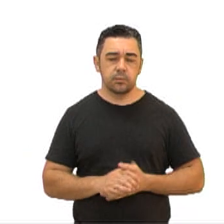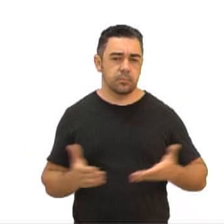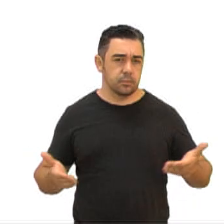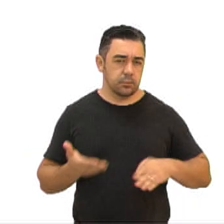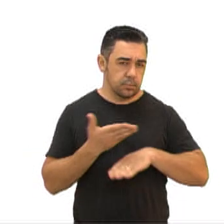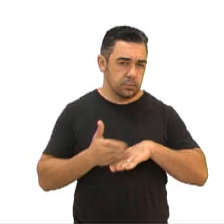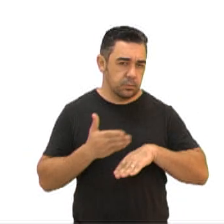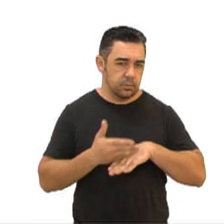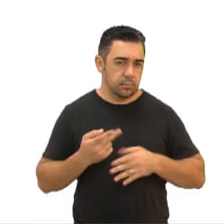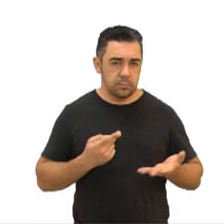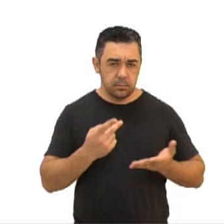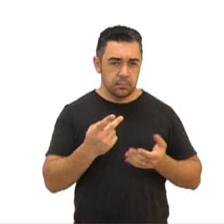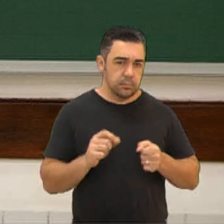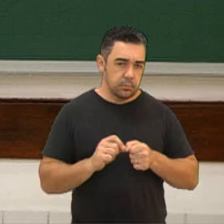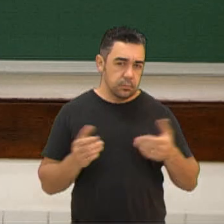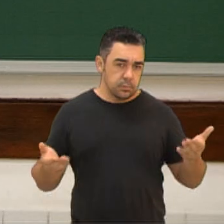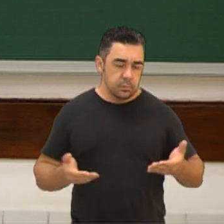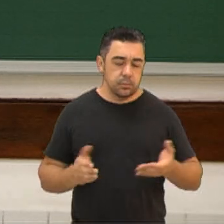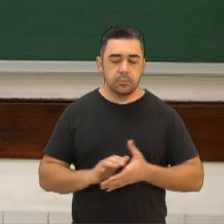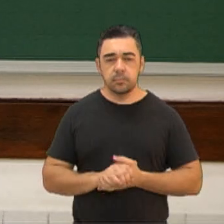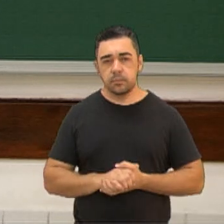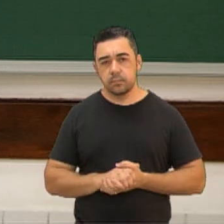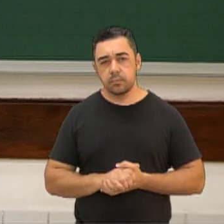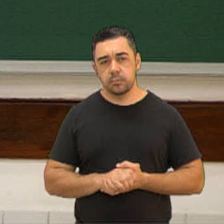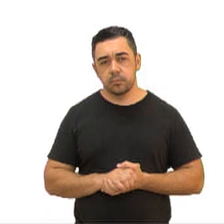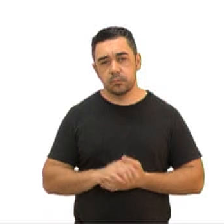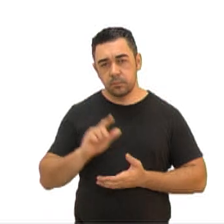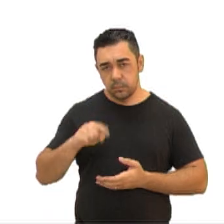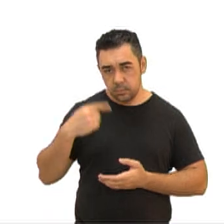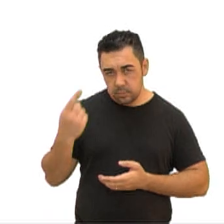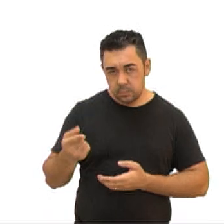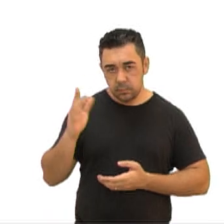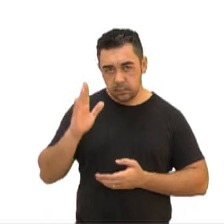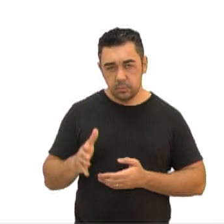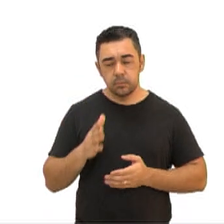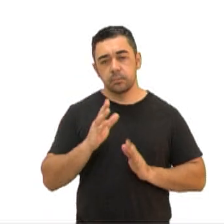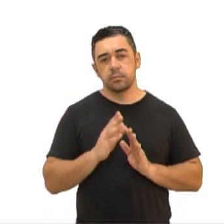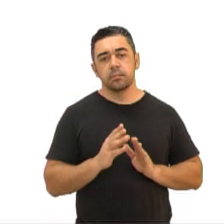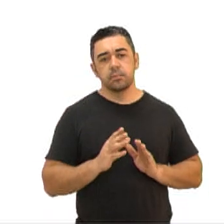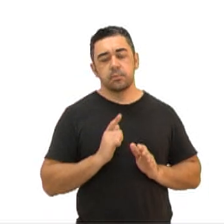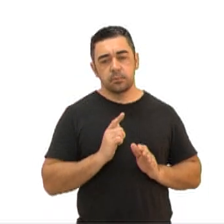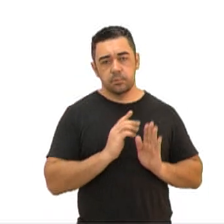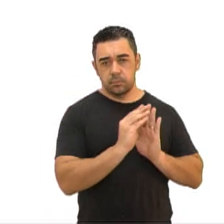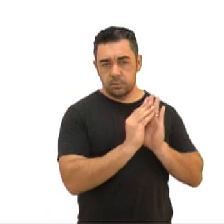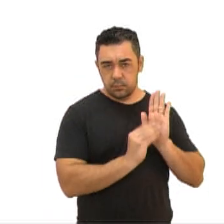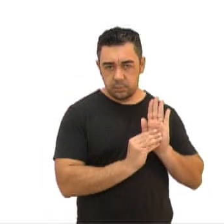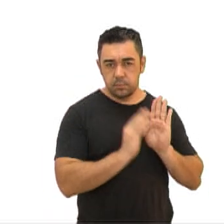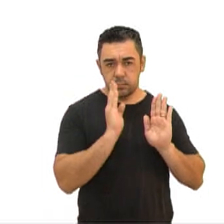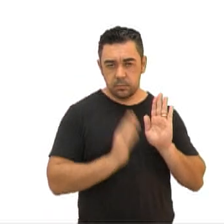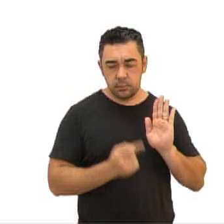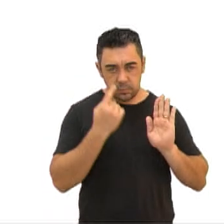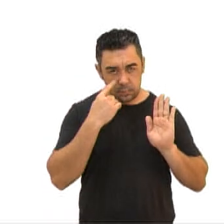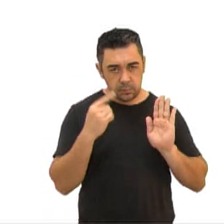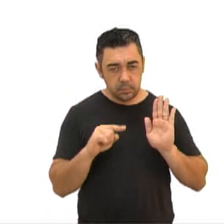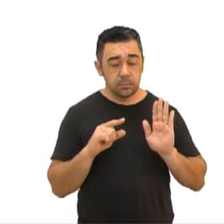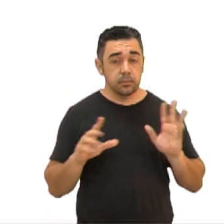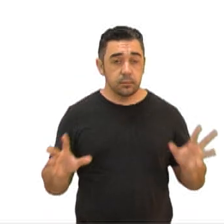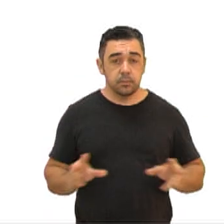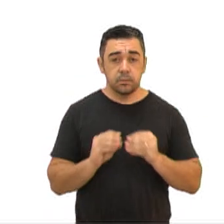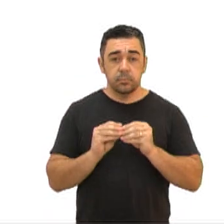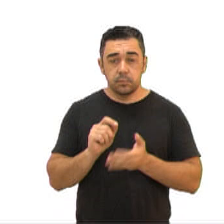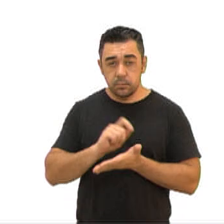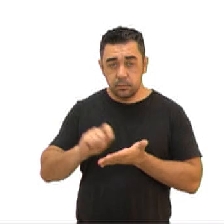E vamos fazer um exercício agora. Depois de todo o conteúdo abordado nesta aula, descreva